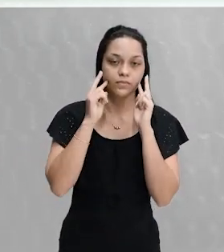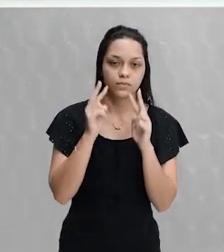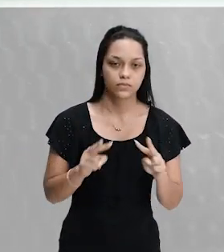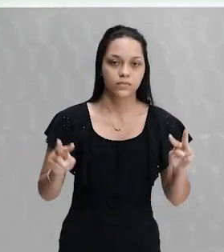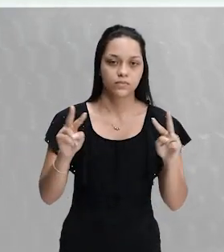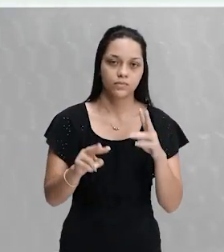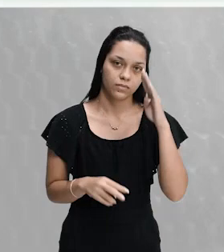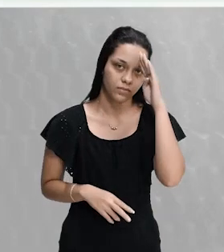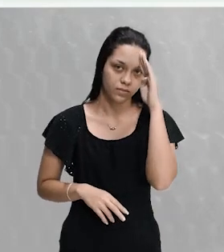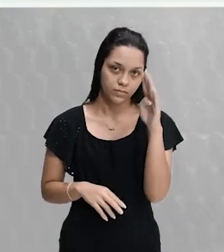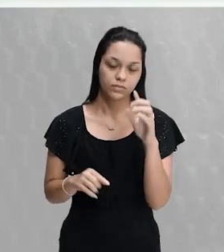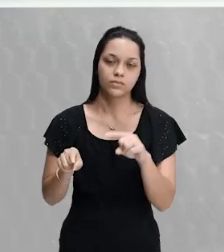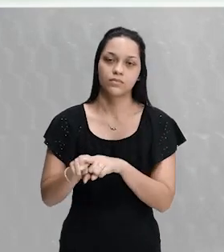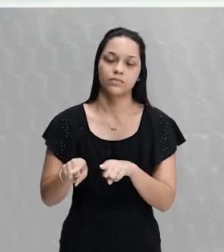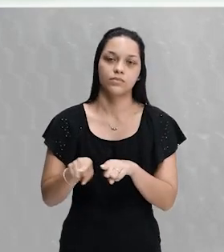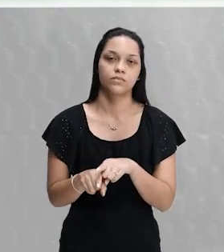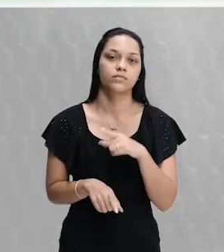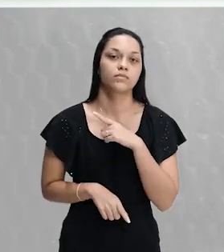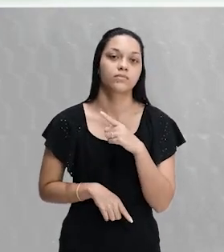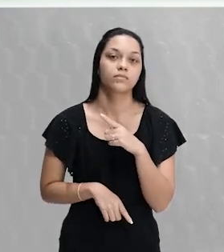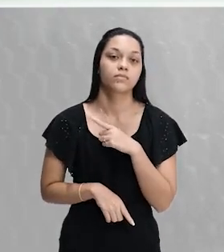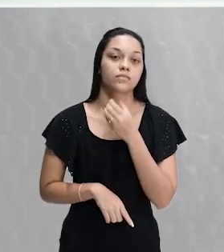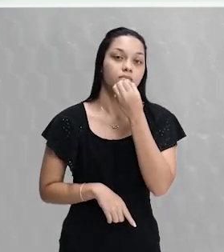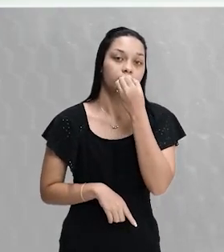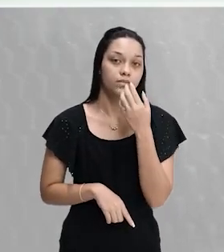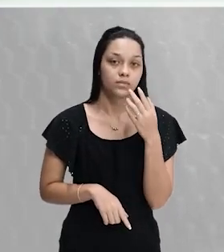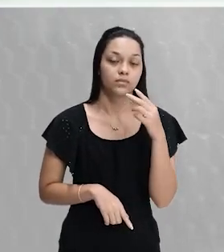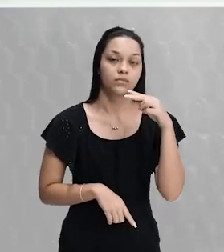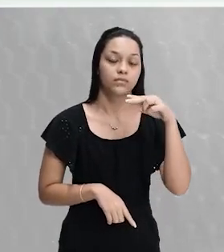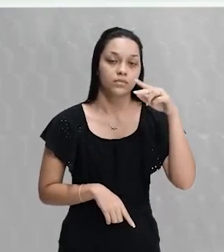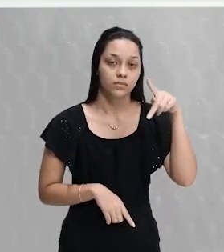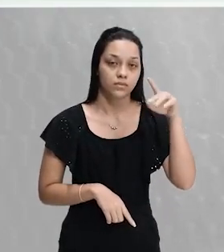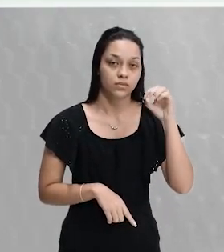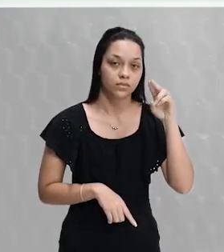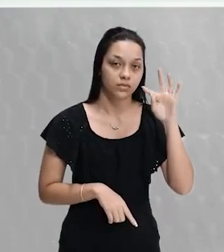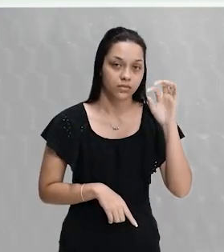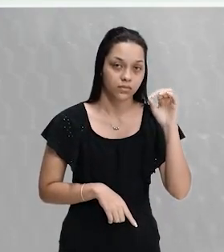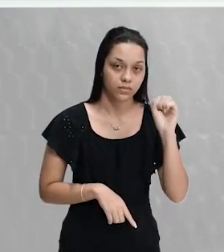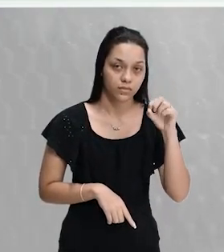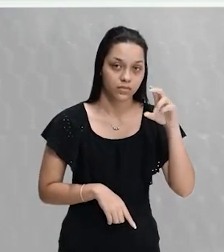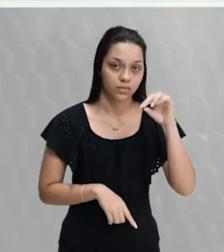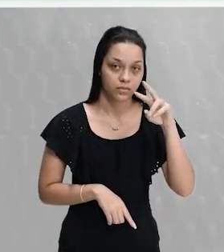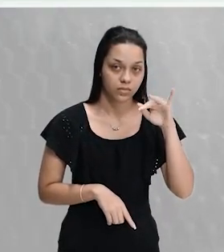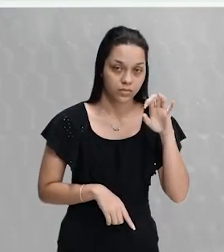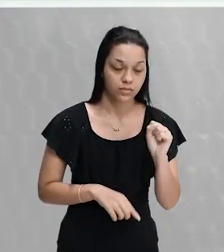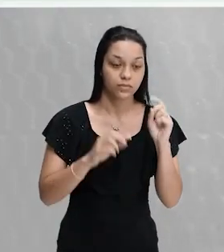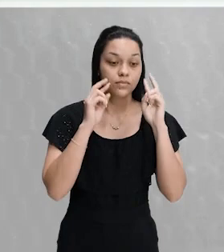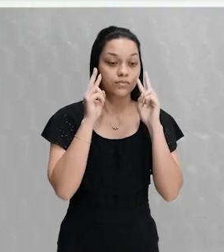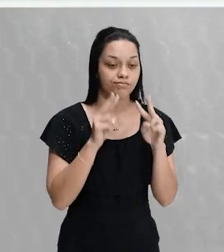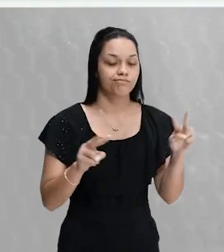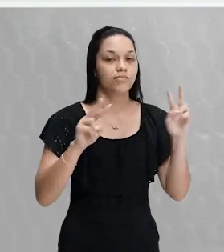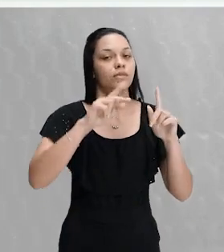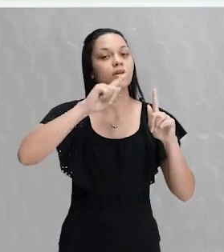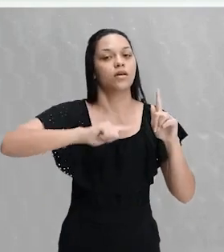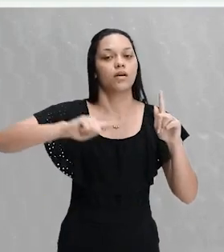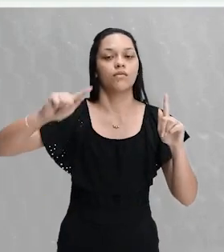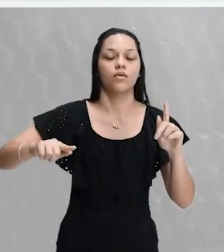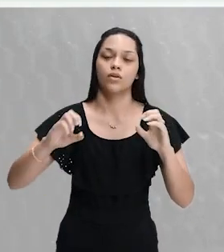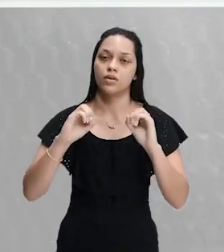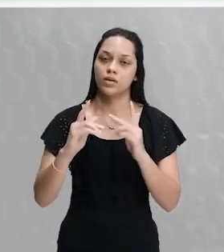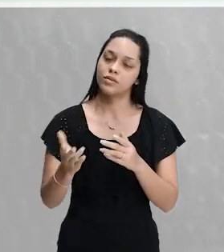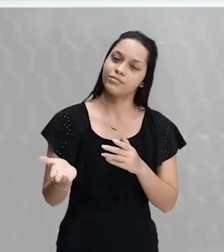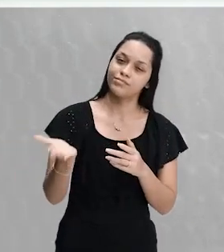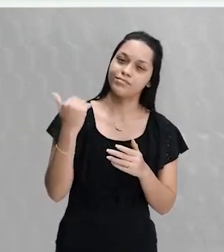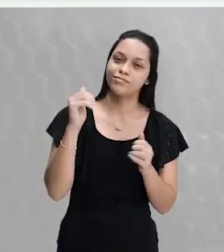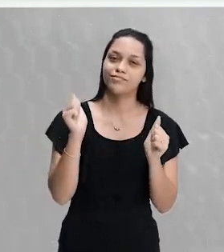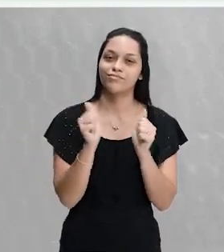elementos principais, olhar os seus pontos notáveis, fazer o estudo da função olhando para o gráfico. Okay? Então, vamos